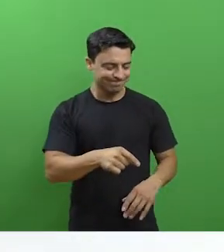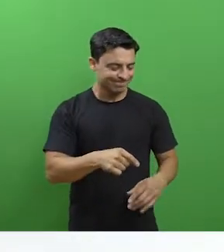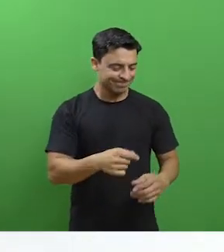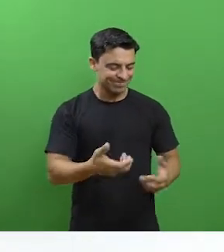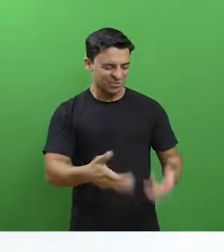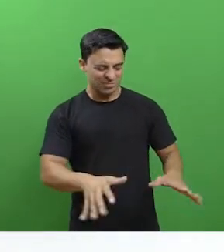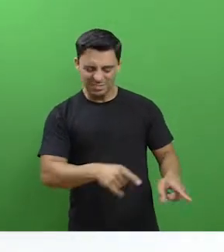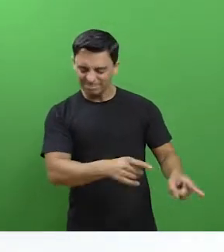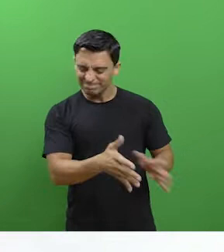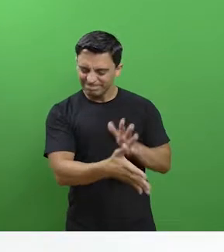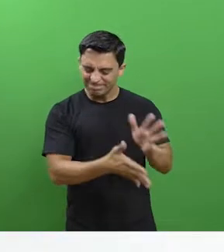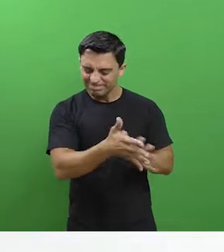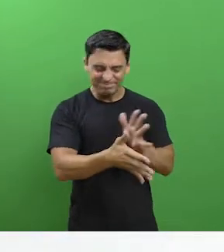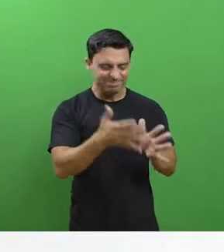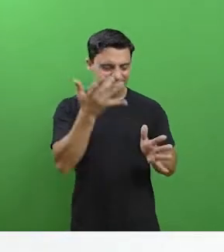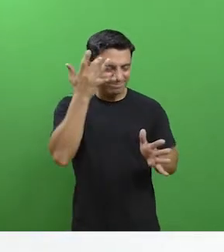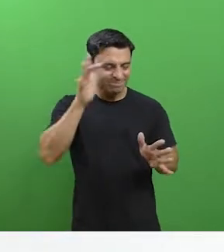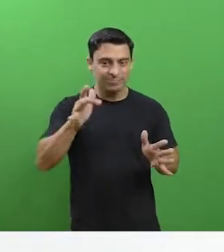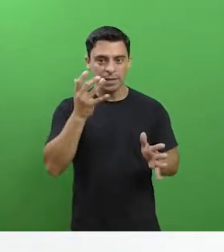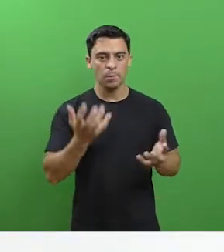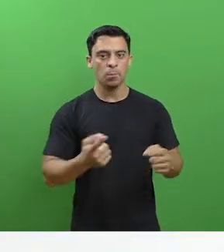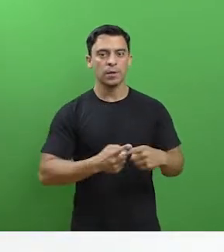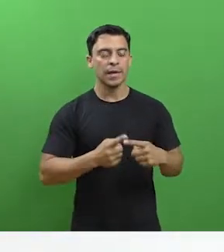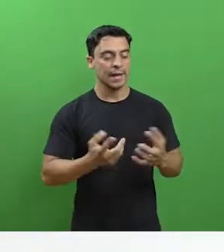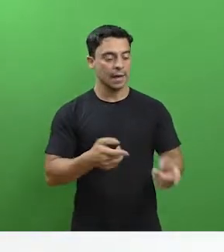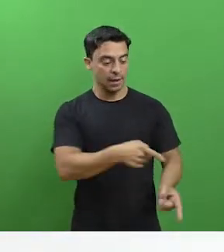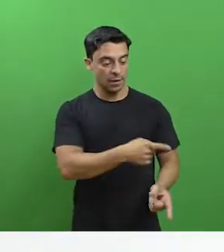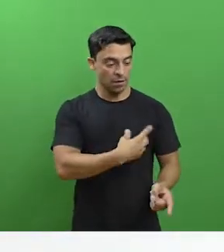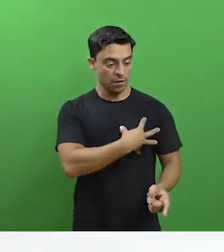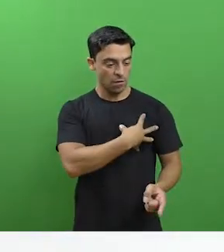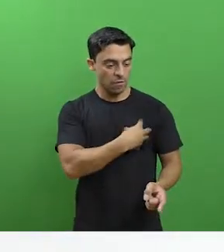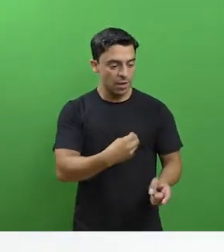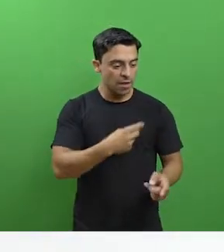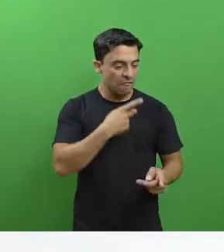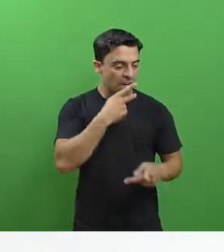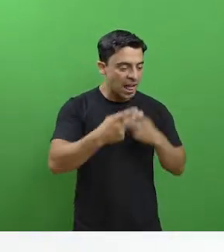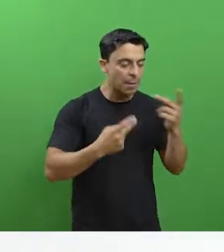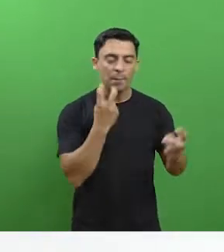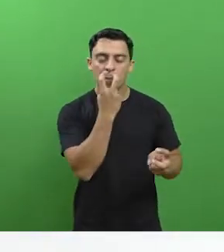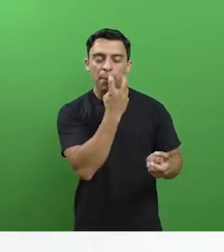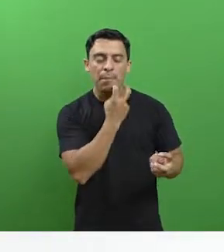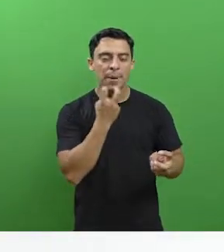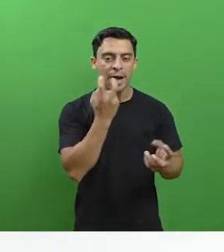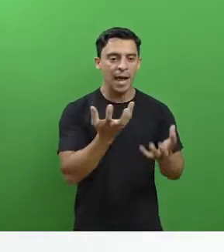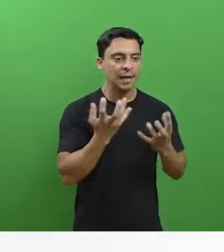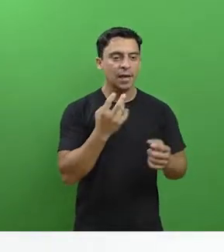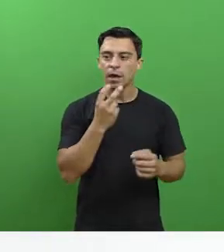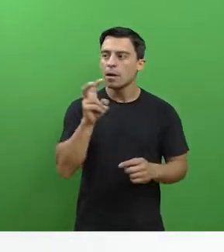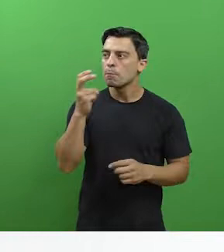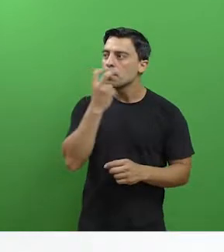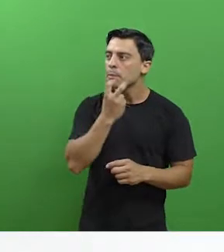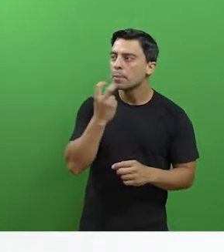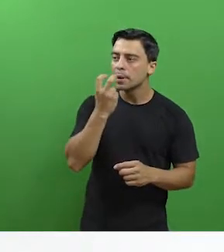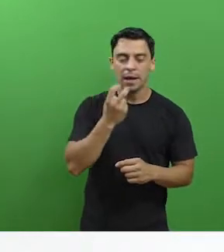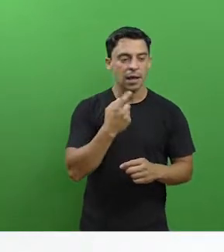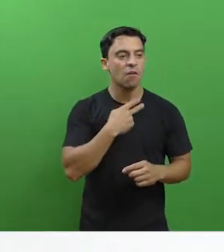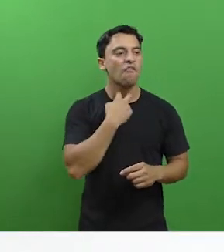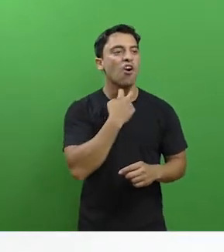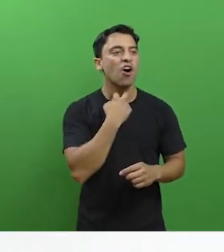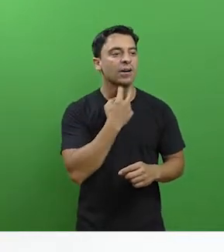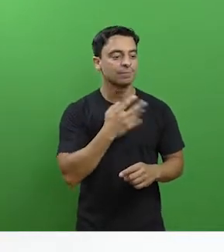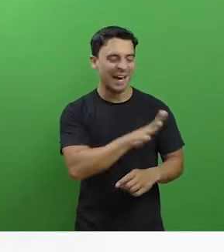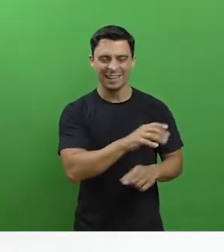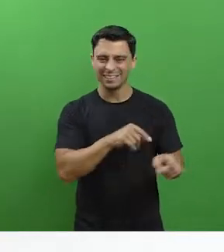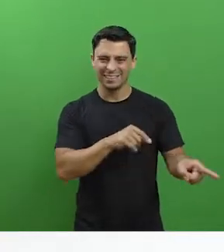filho fale, quer que o filho oralize, que o filho faça leitura labial. Porém, né, o filho é surdo, então a